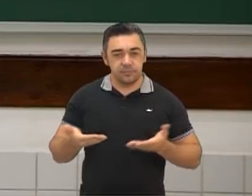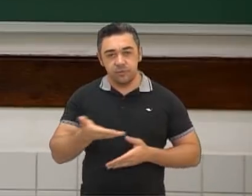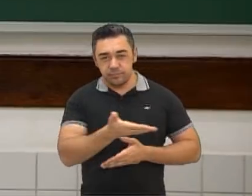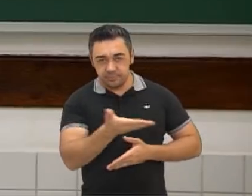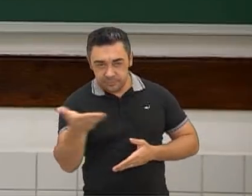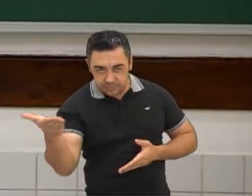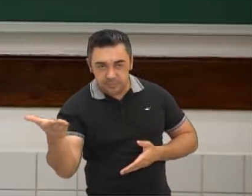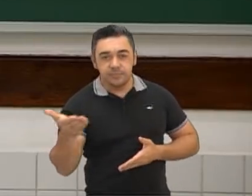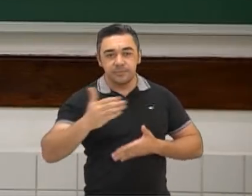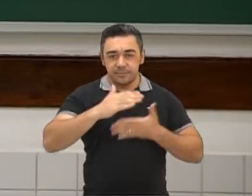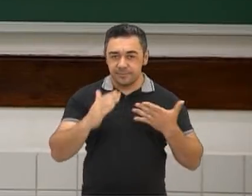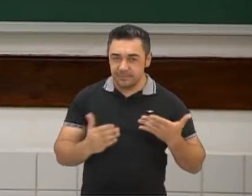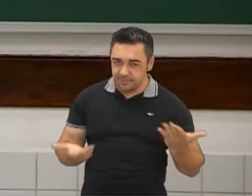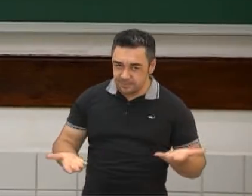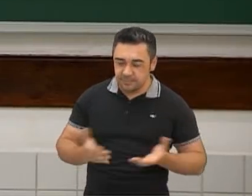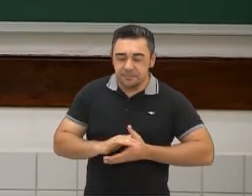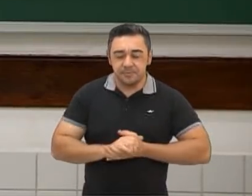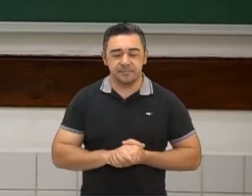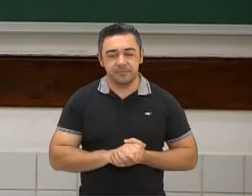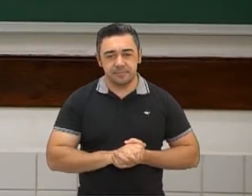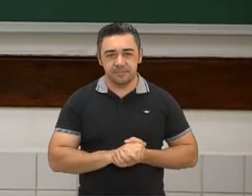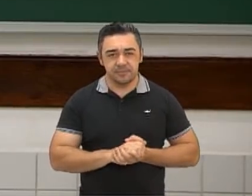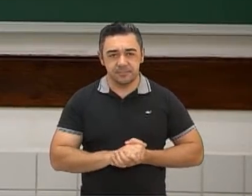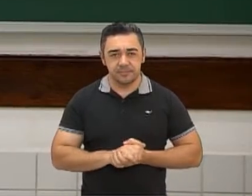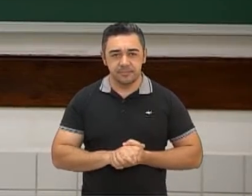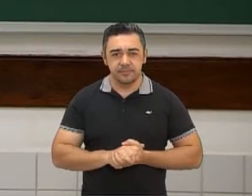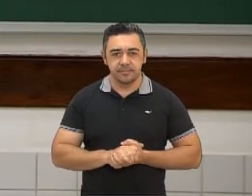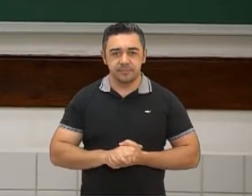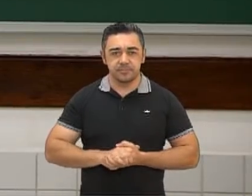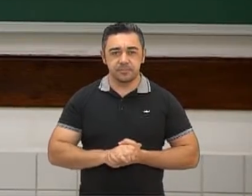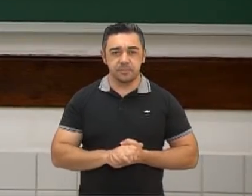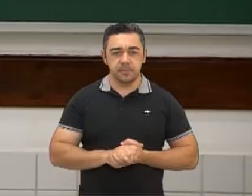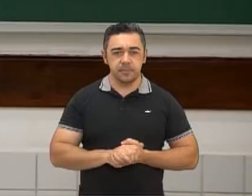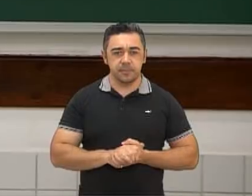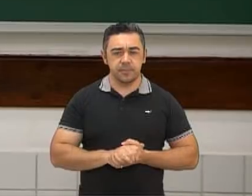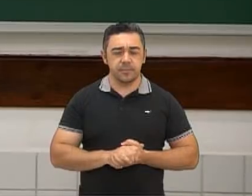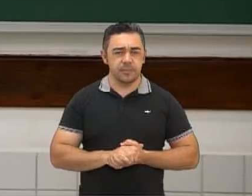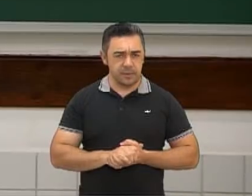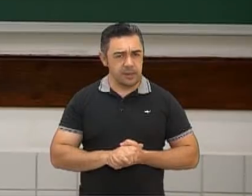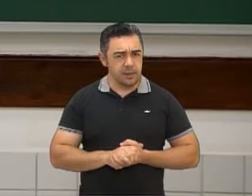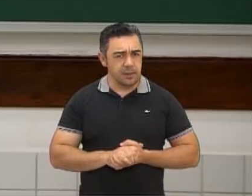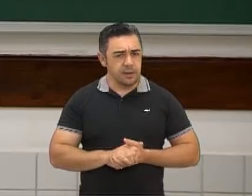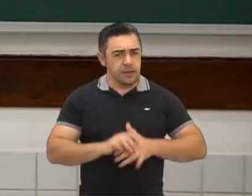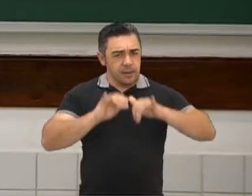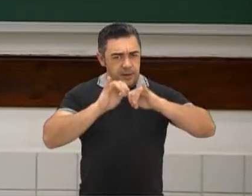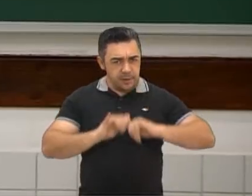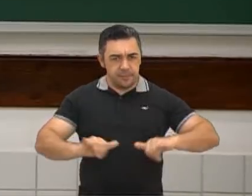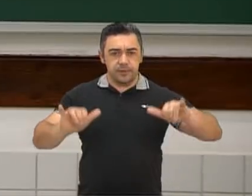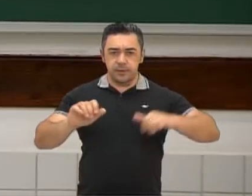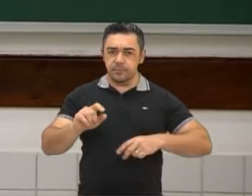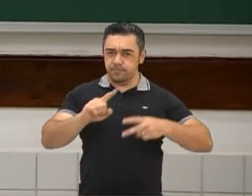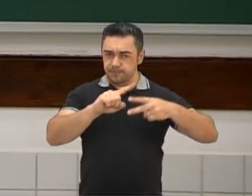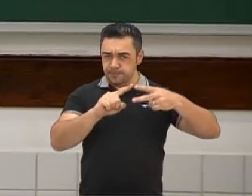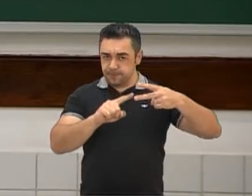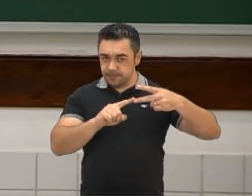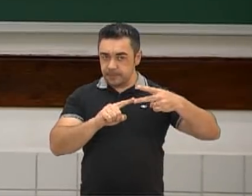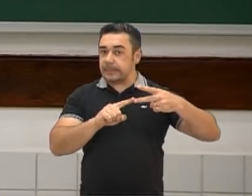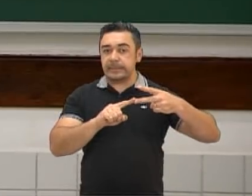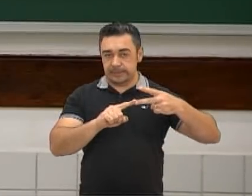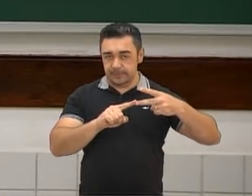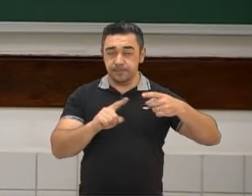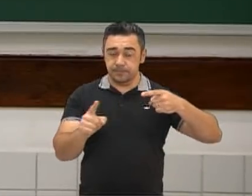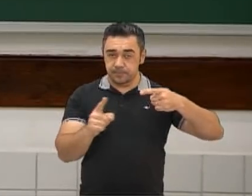nos acompanhar interpretando a nossa aula em Libras. E aquele recadinho que a gente não pode esquecer,